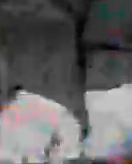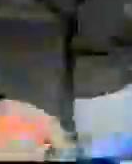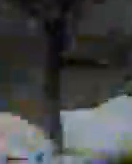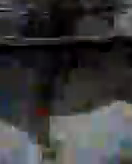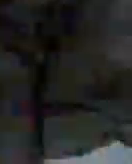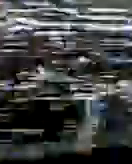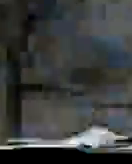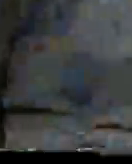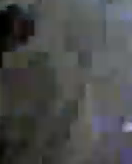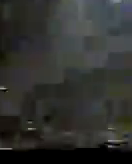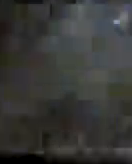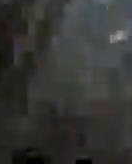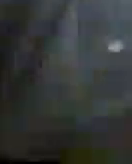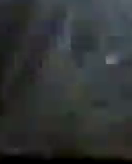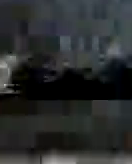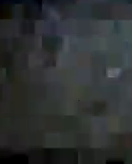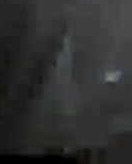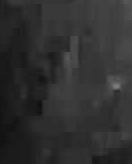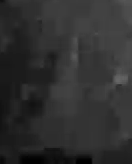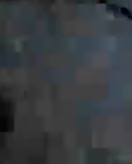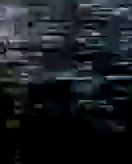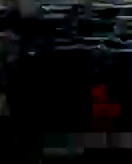Sinistura. Semitura.